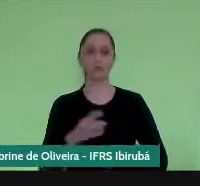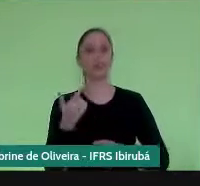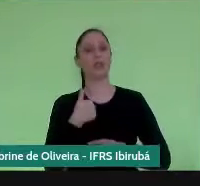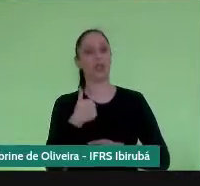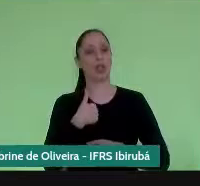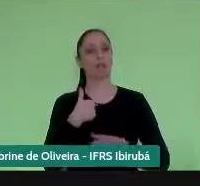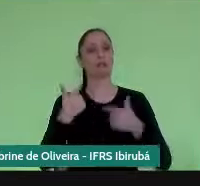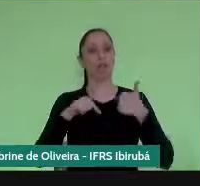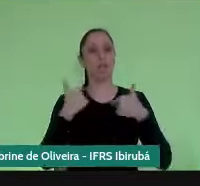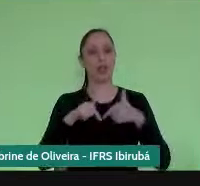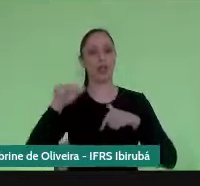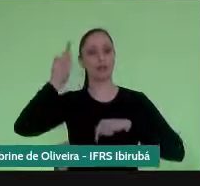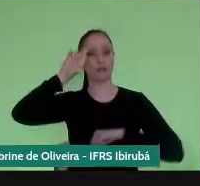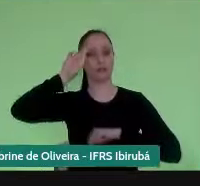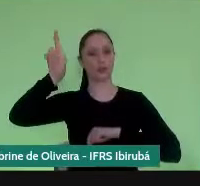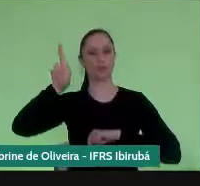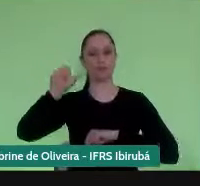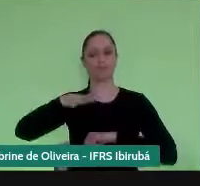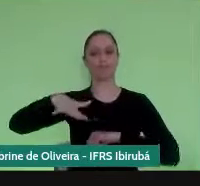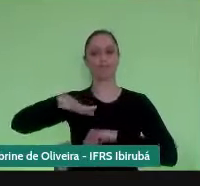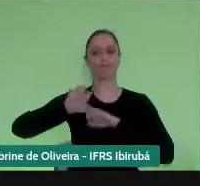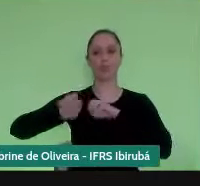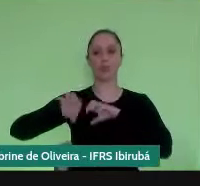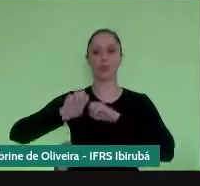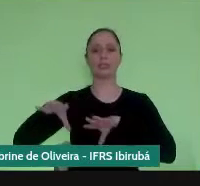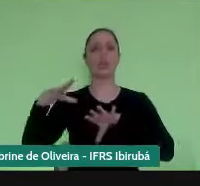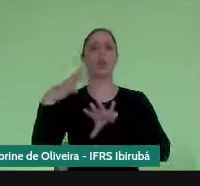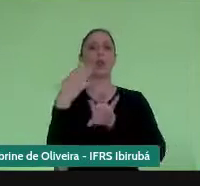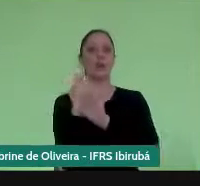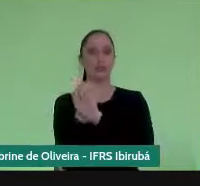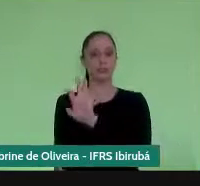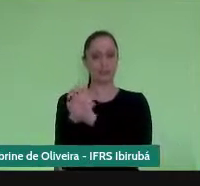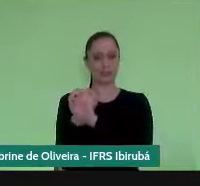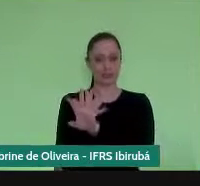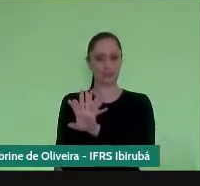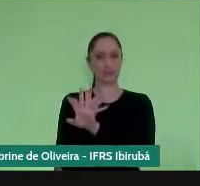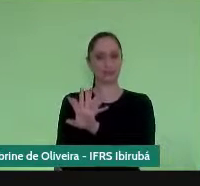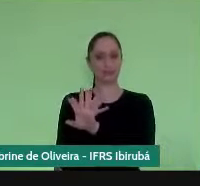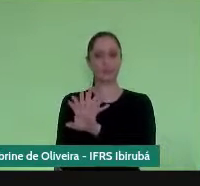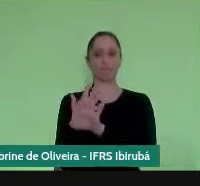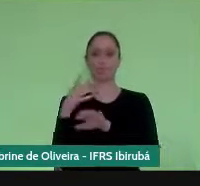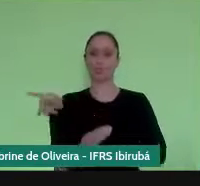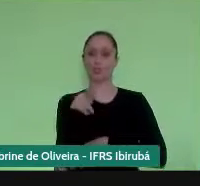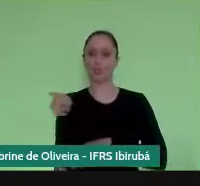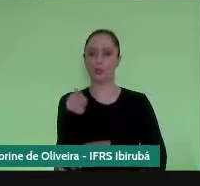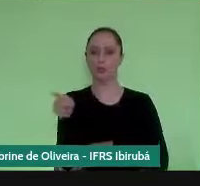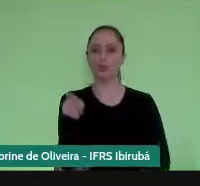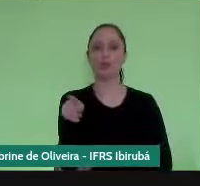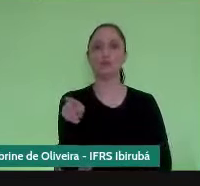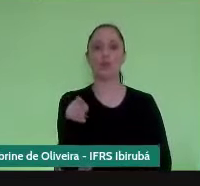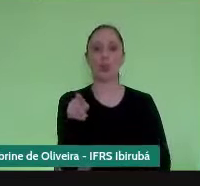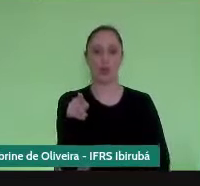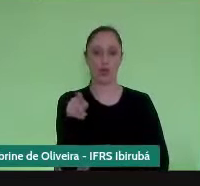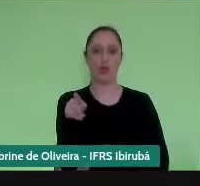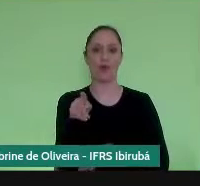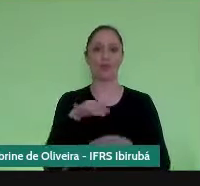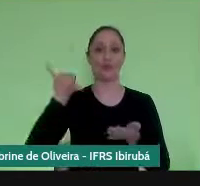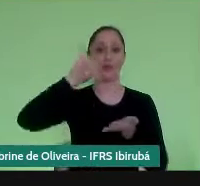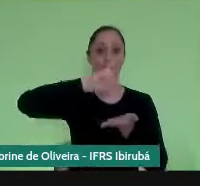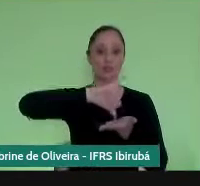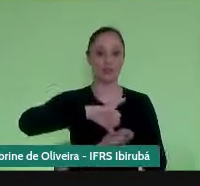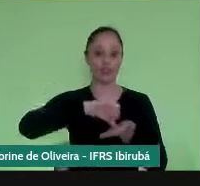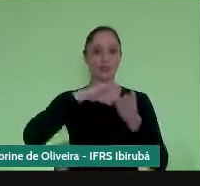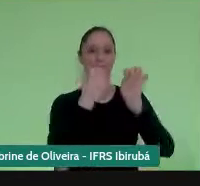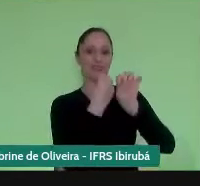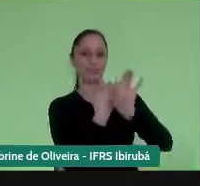do Departamento de Educação à Distância, os professores do Centro de Referência em EAD foram muito parceiros, e